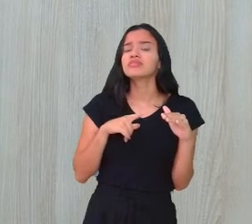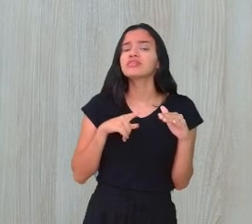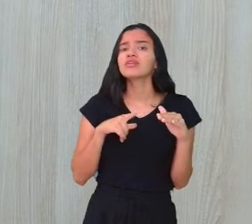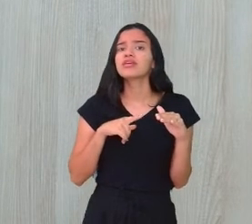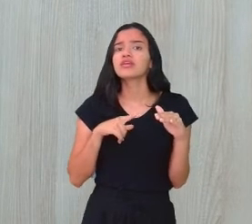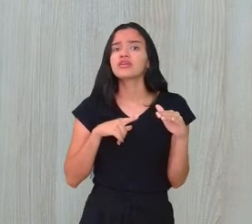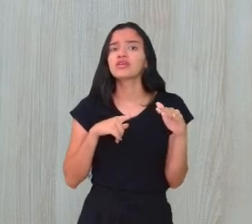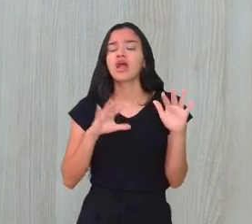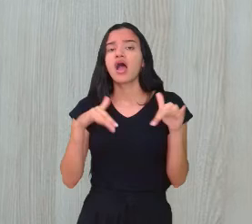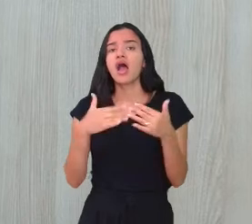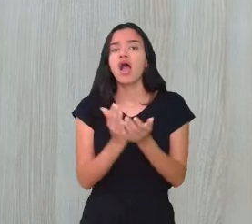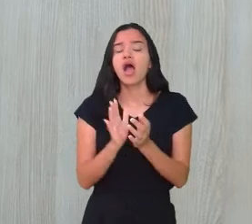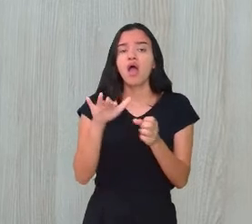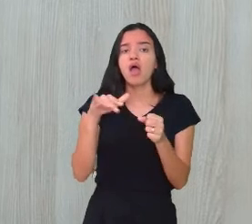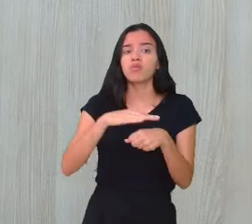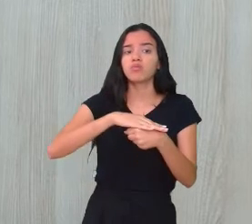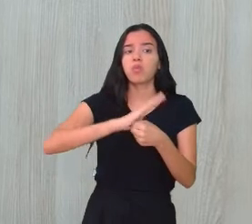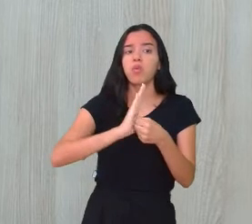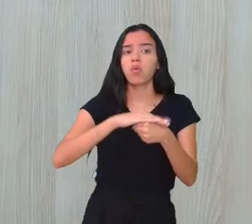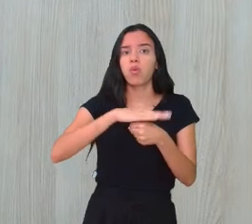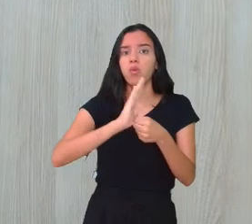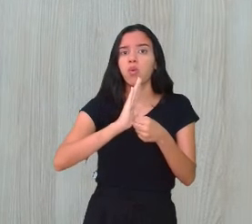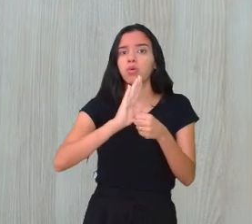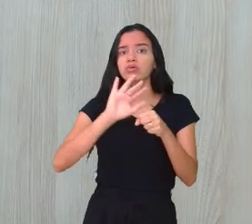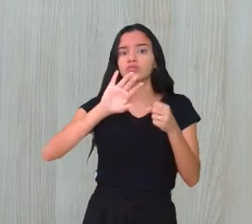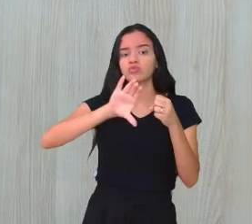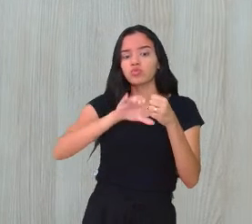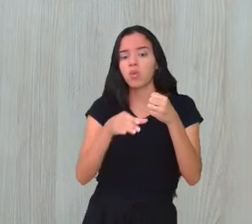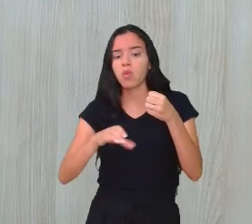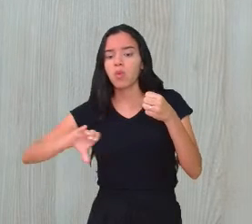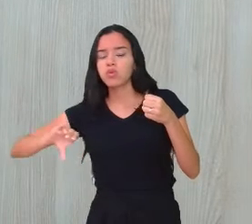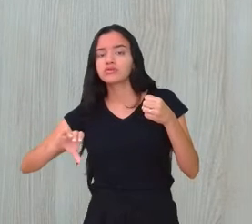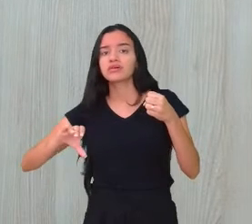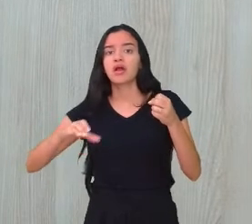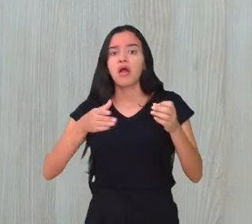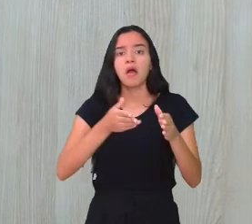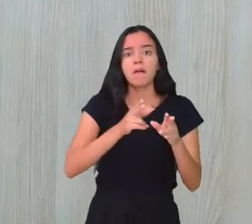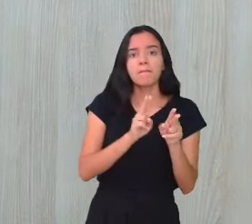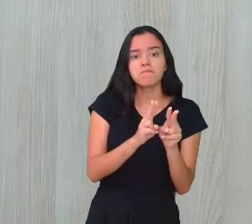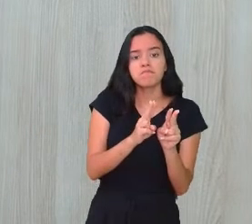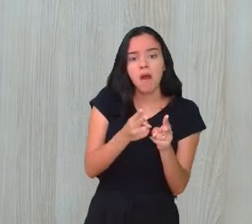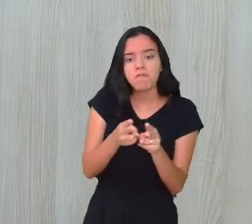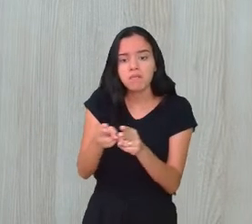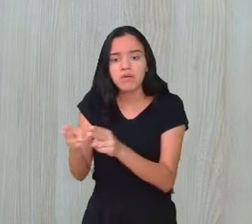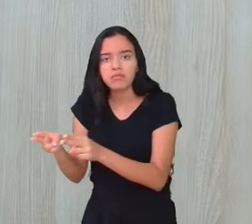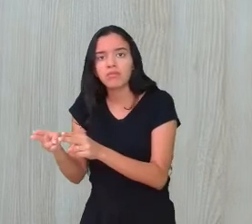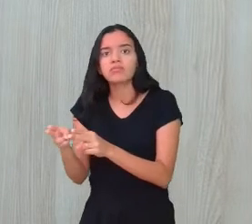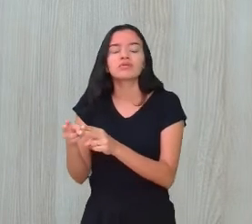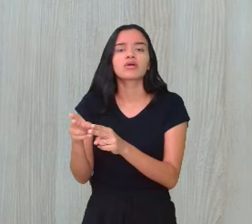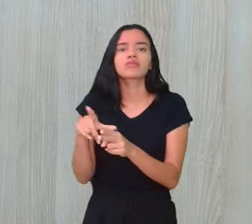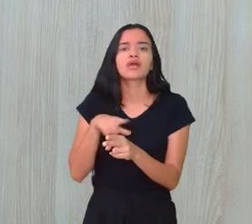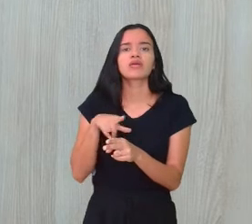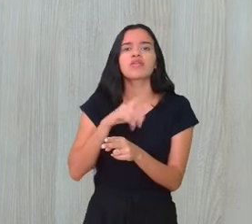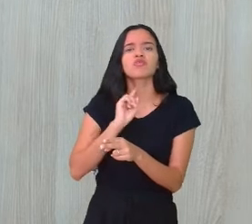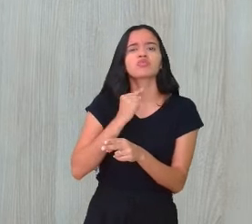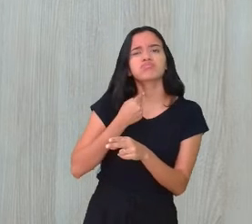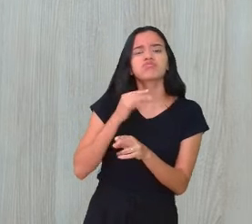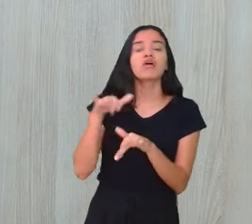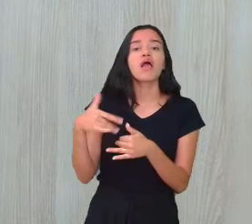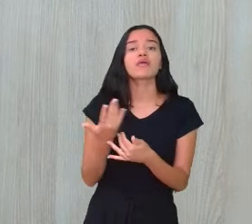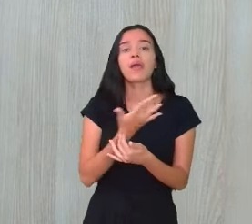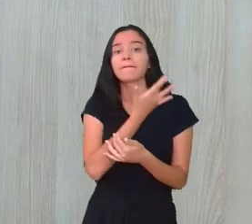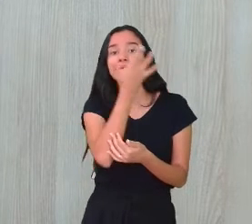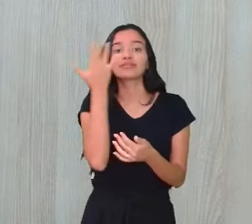lá onde eu moro mesmo, professor, lá em Biribê, próximo ao Shopping Recife, tem um canal lá que misericórdia. O pessoal da prefeitura passa para